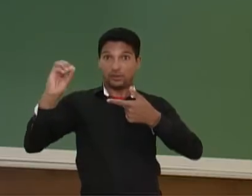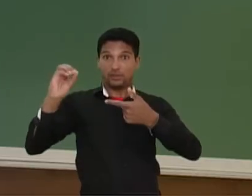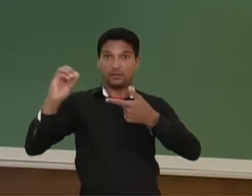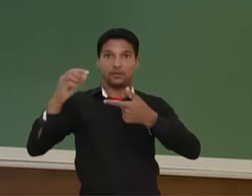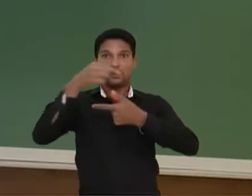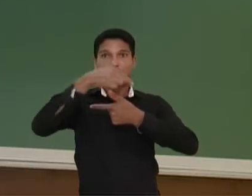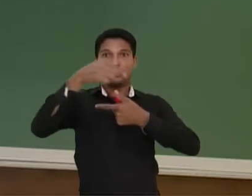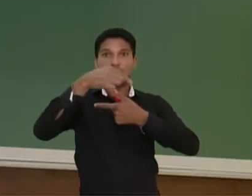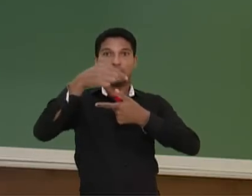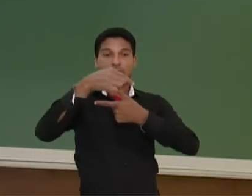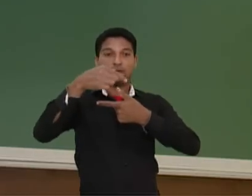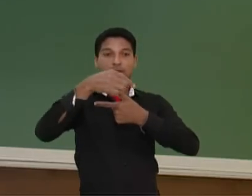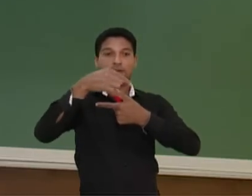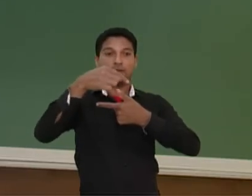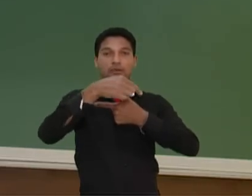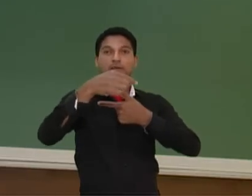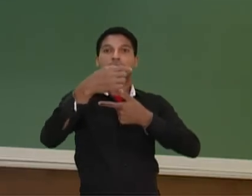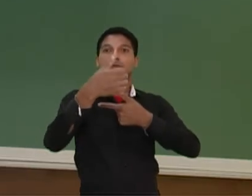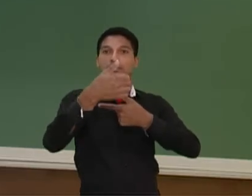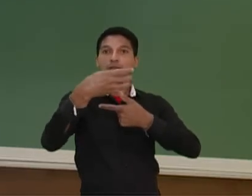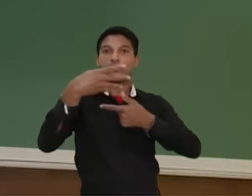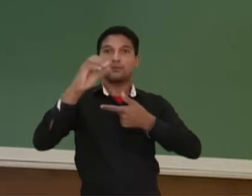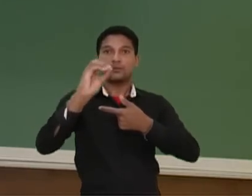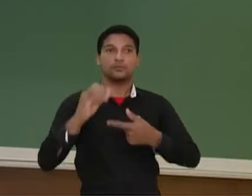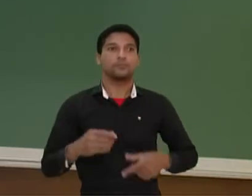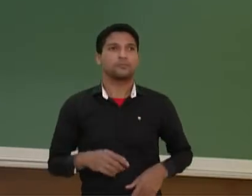dizer, então, que os ângulos